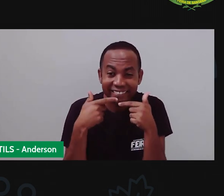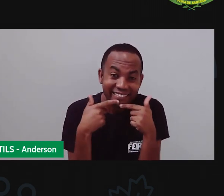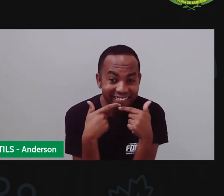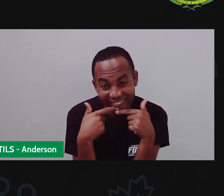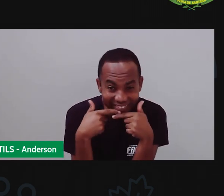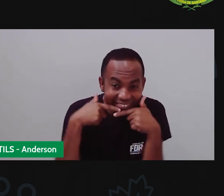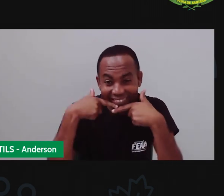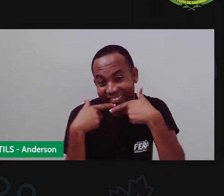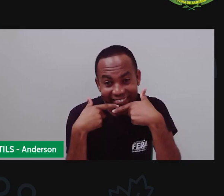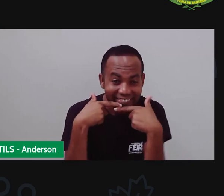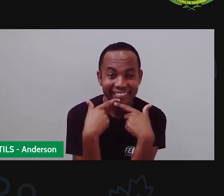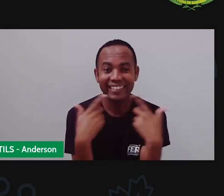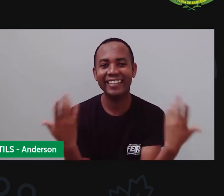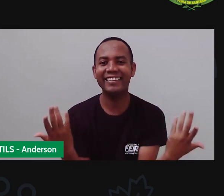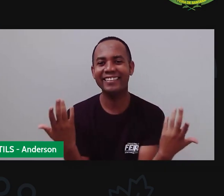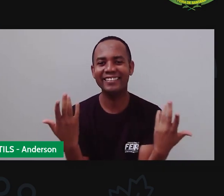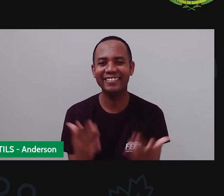ó?